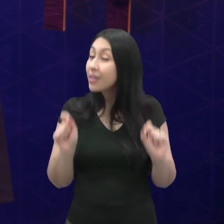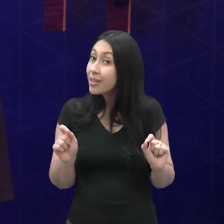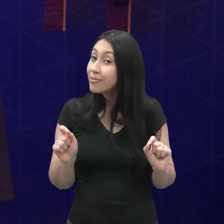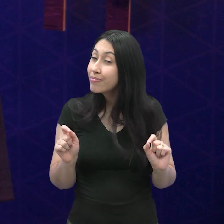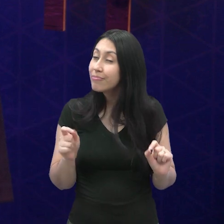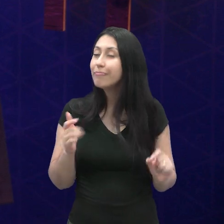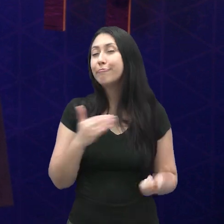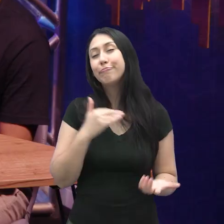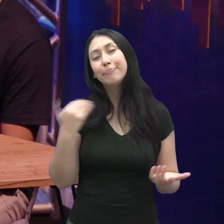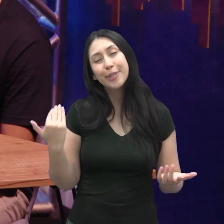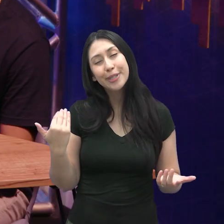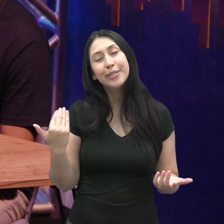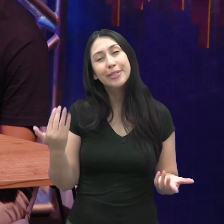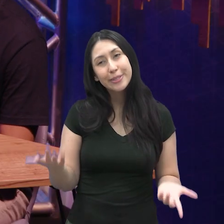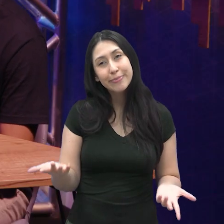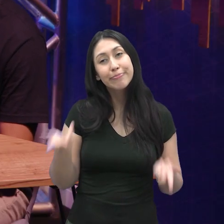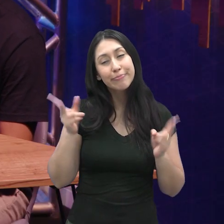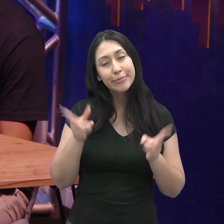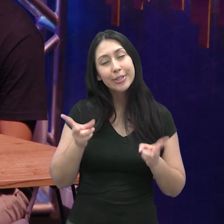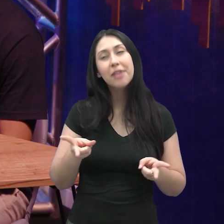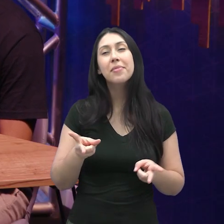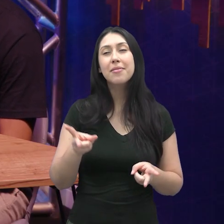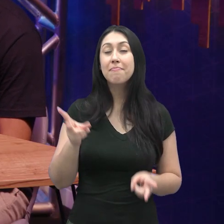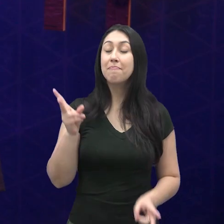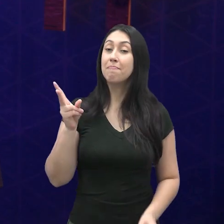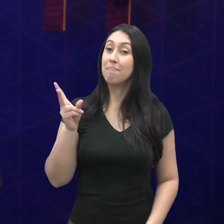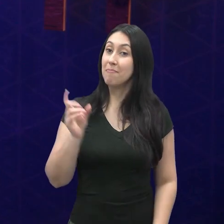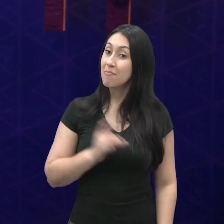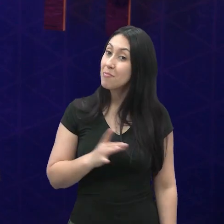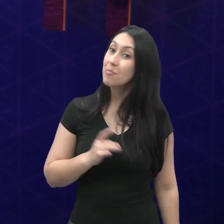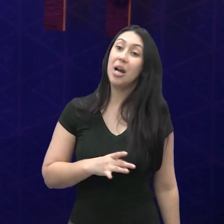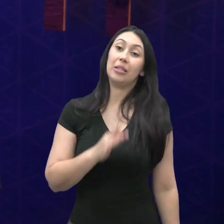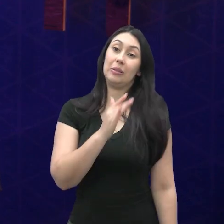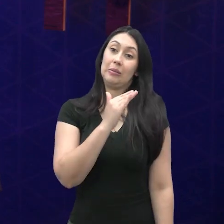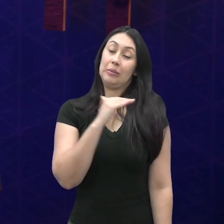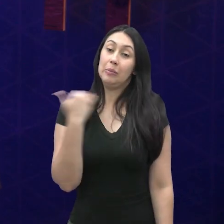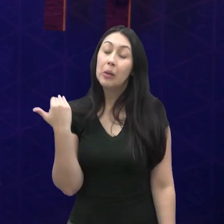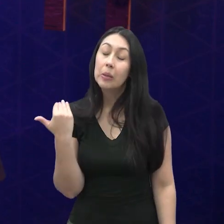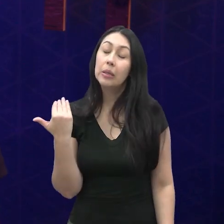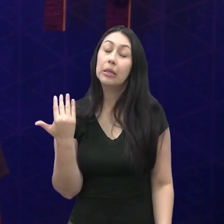sendo morrer, né? Continua sendo ser eliminado,